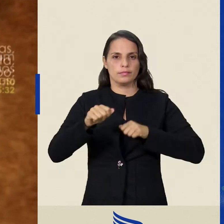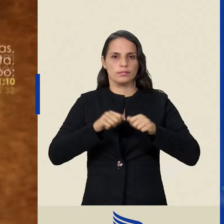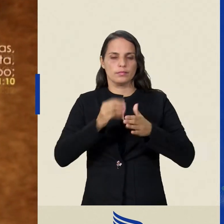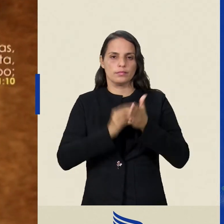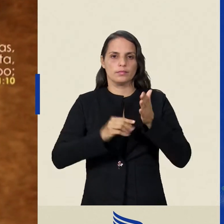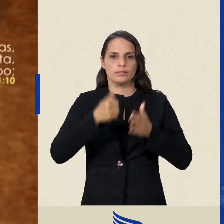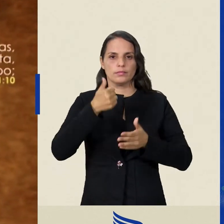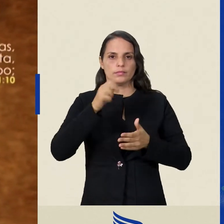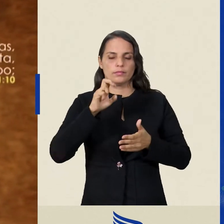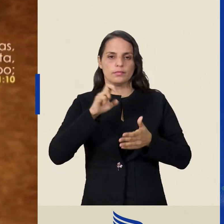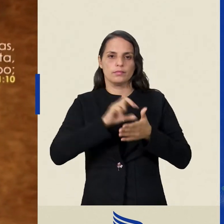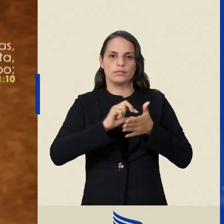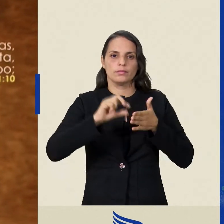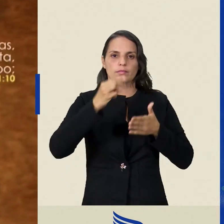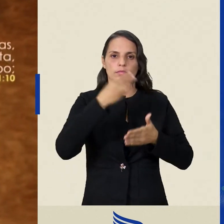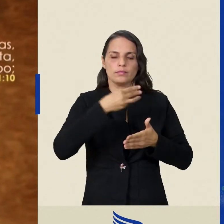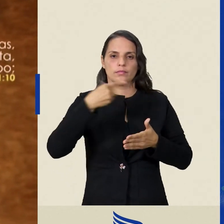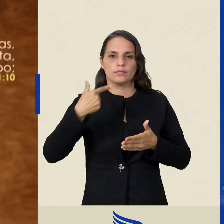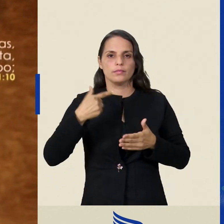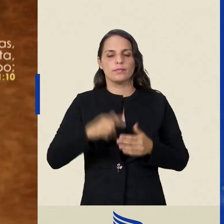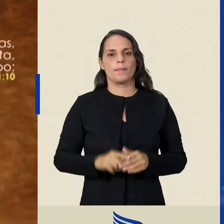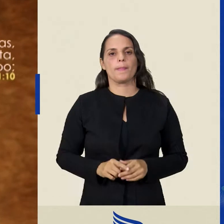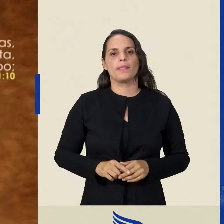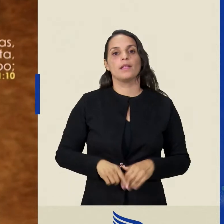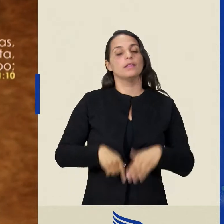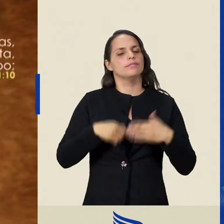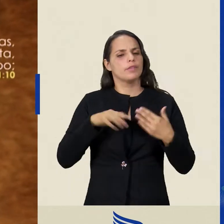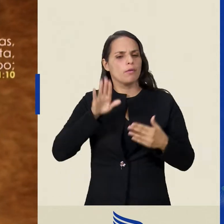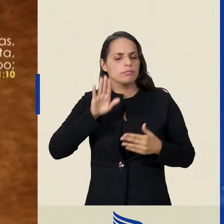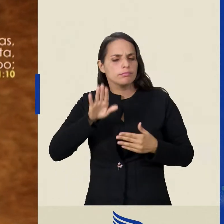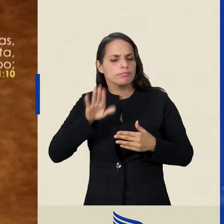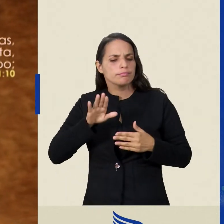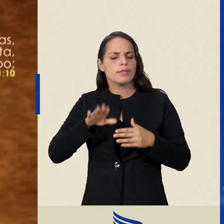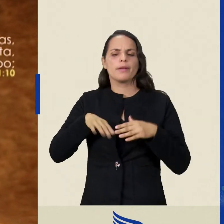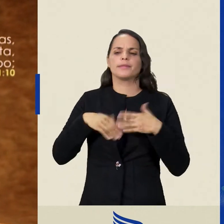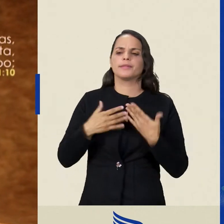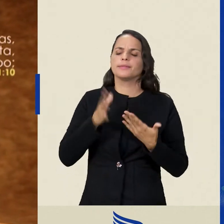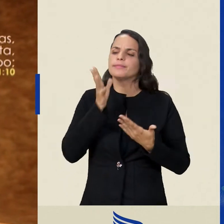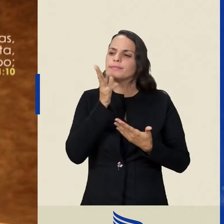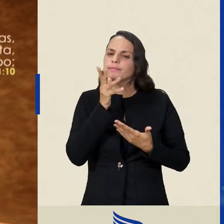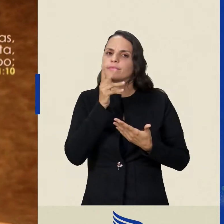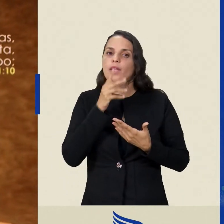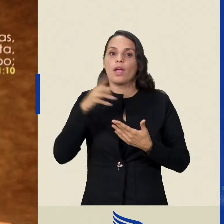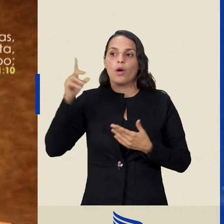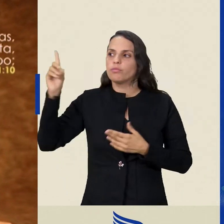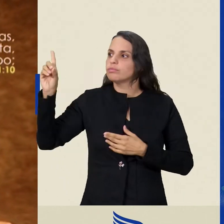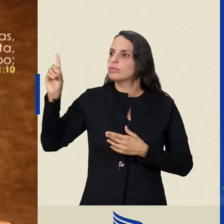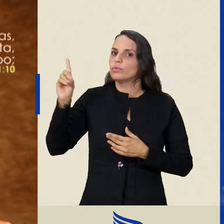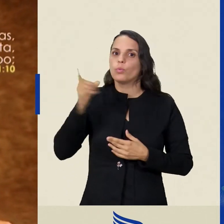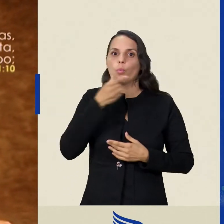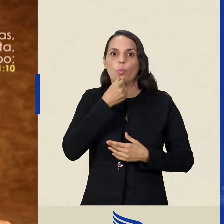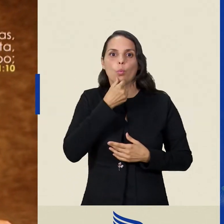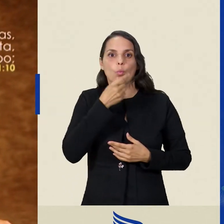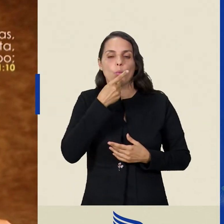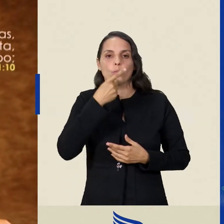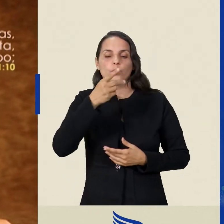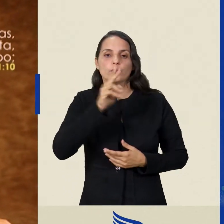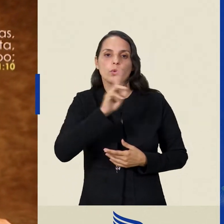32. E demorando-nos ali por muitos dias, chegou da Judéia um profeta, por nome